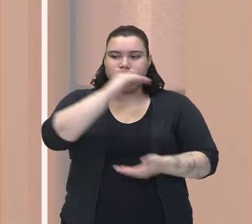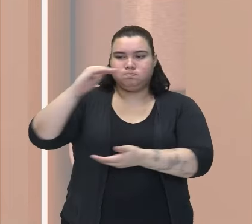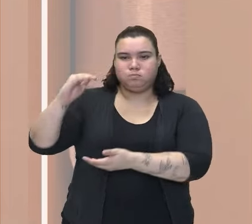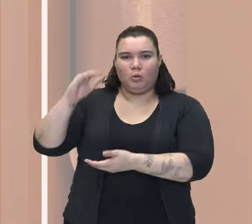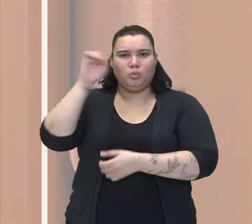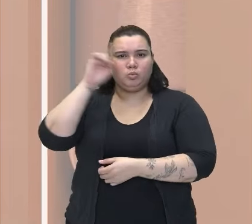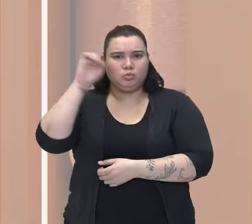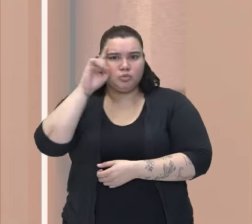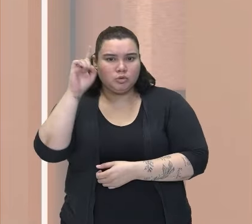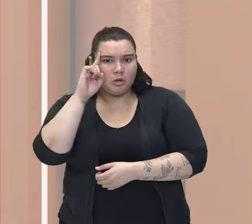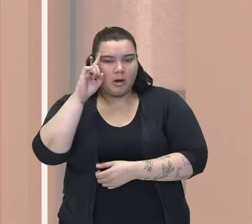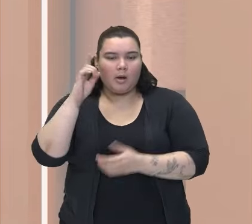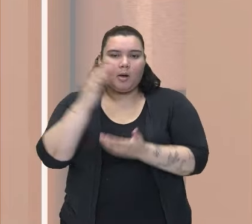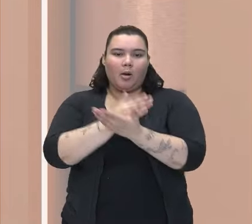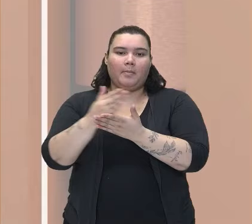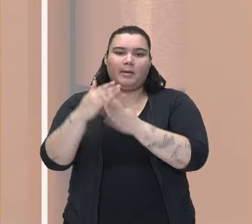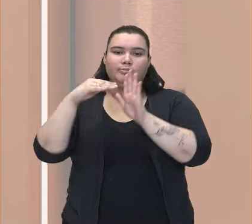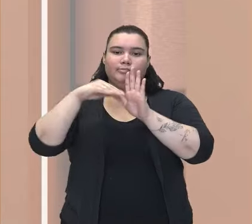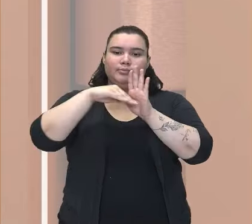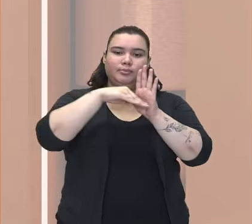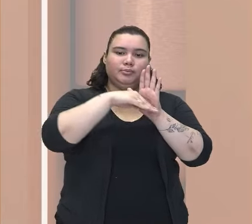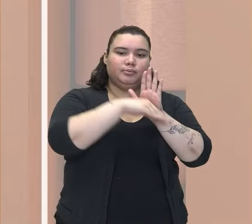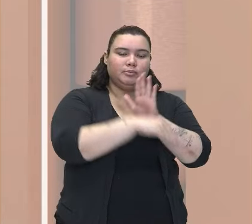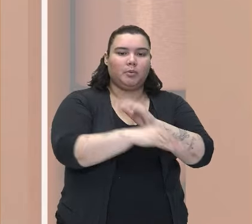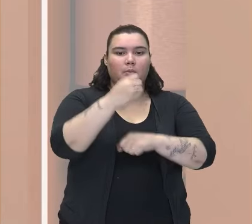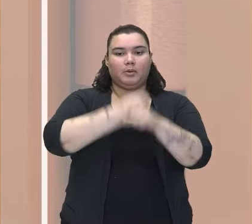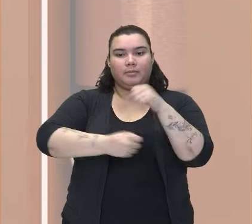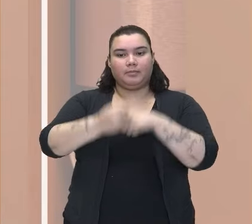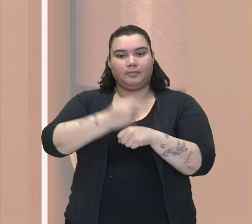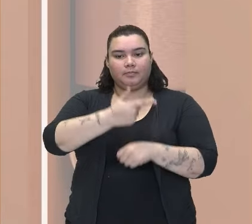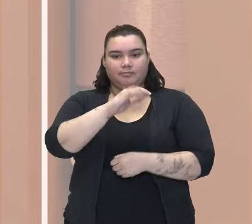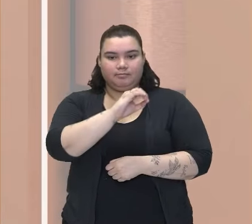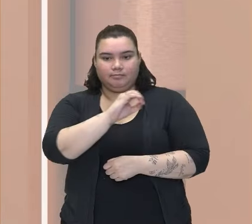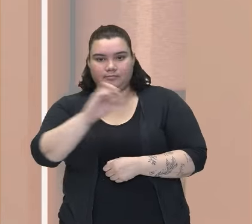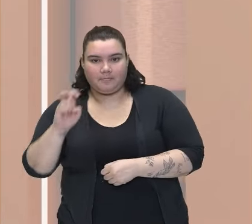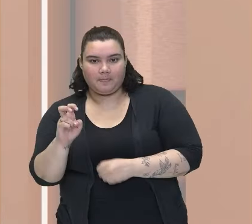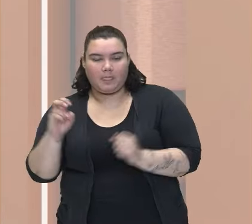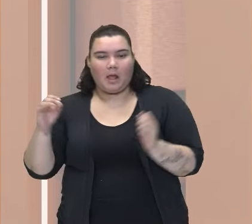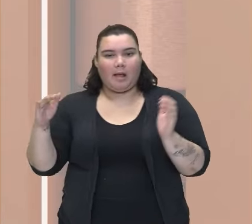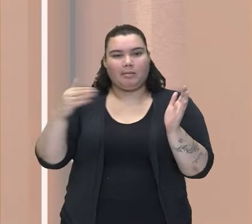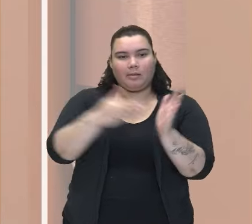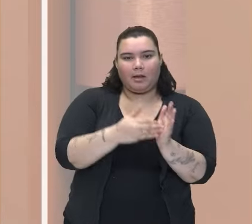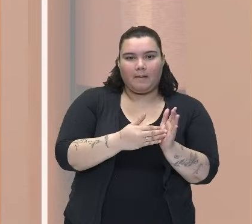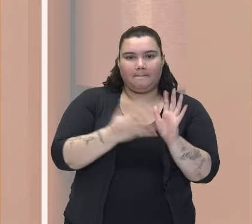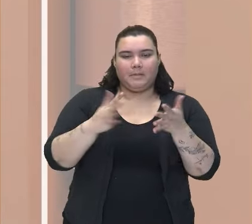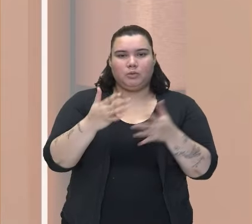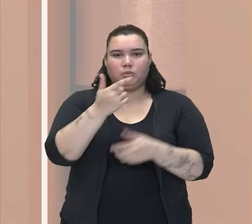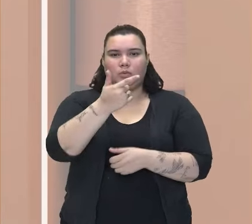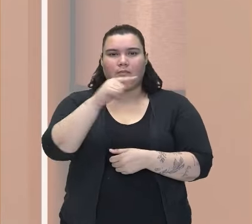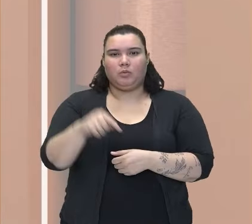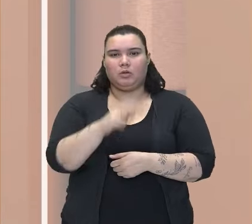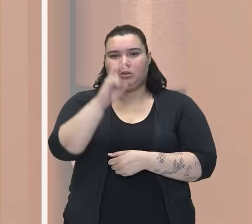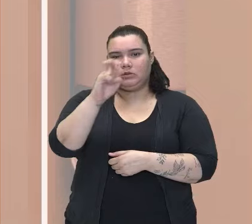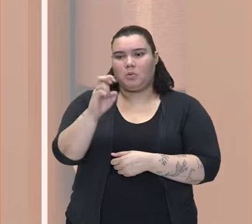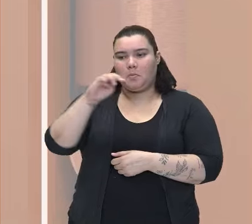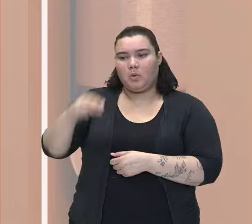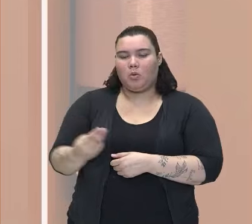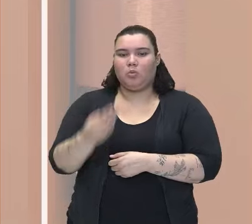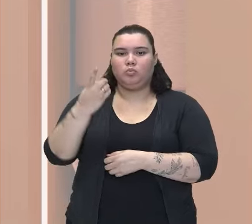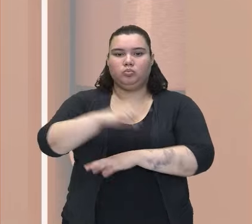começou, gente, a cair, né, a partir de 2005, até chegar aí a cerca de 2,5 milhões de barris por dia